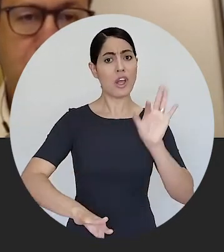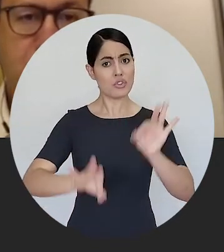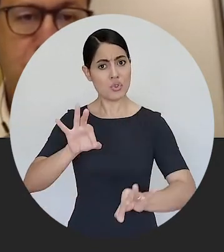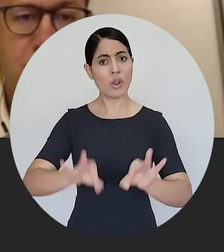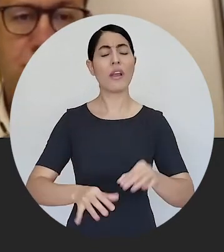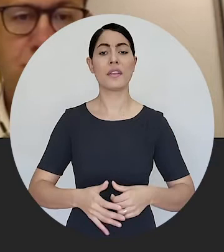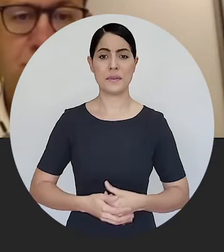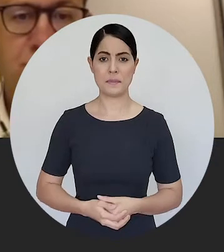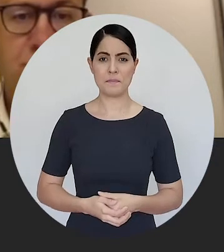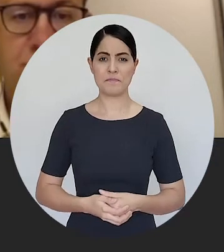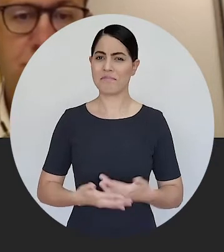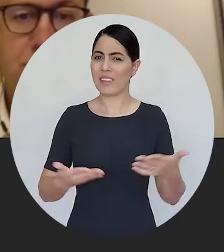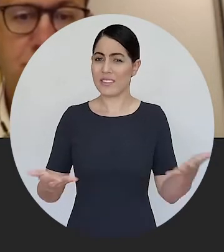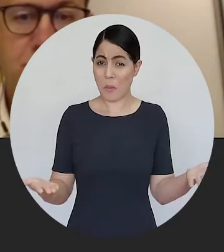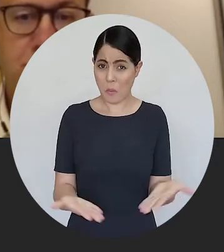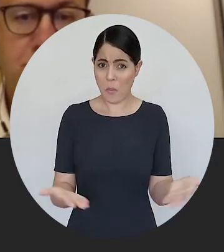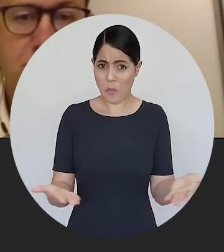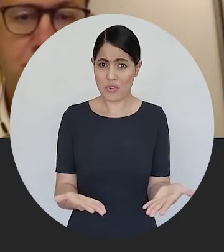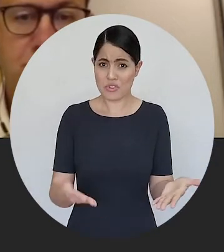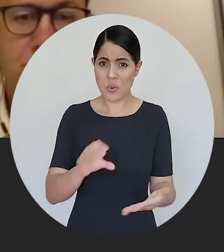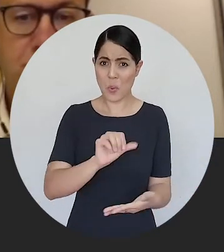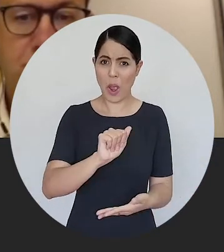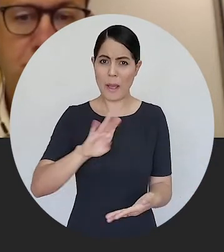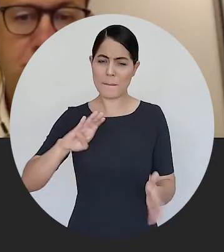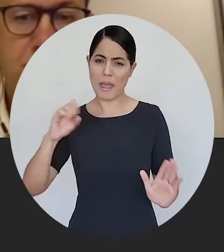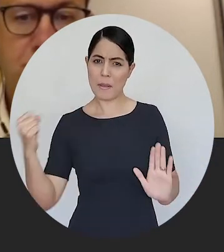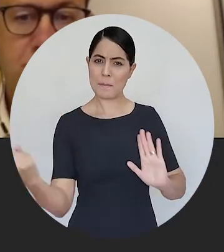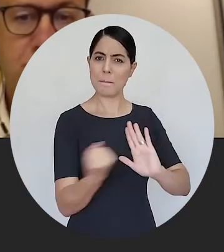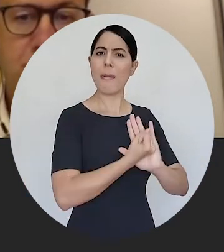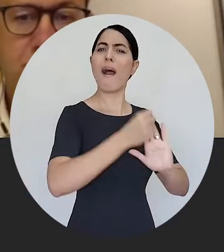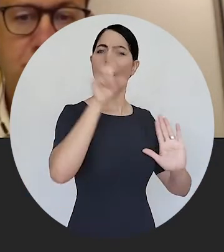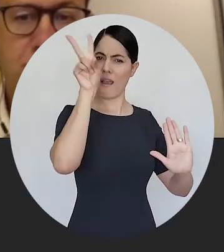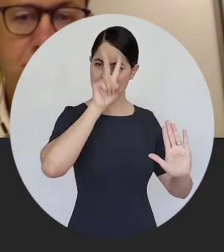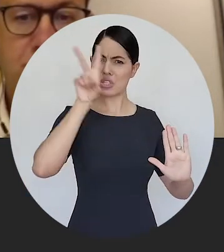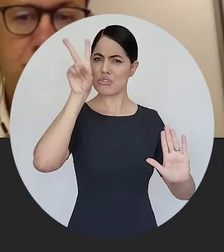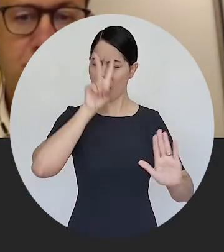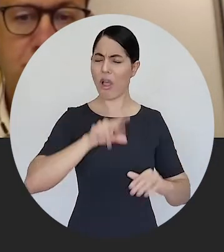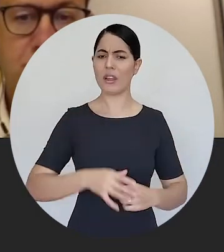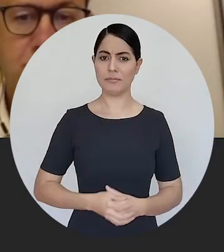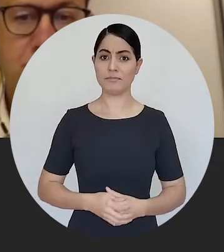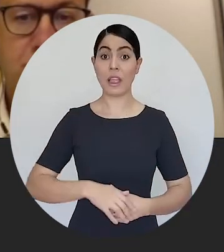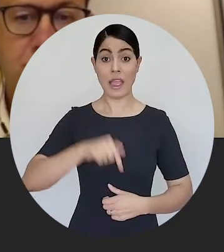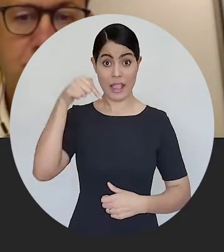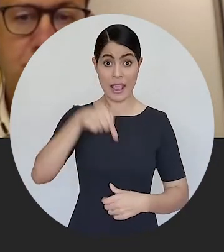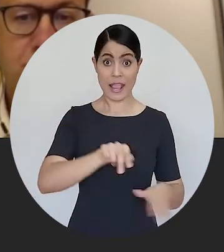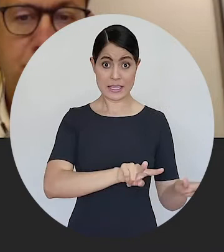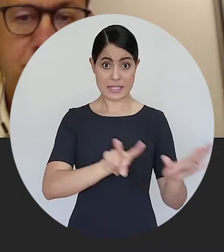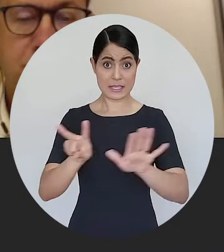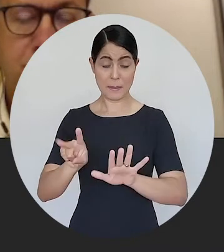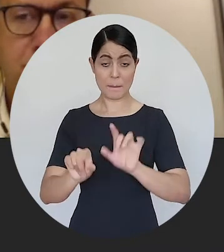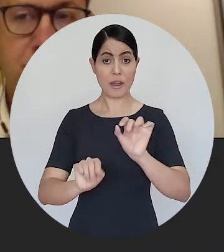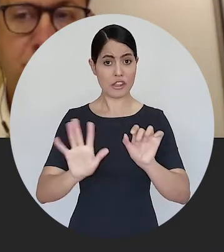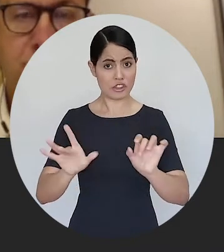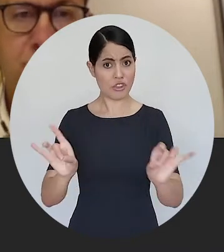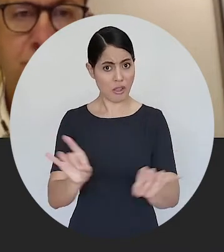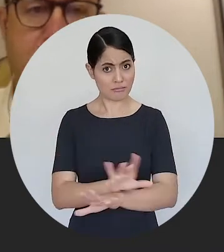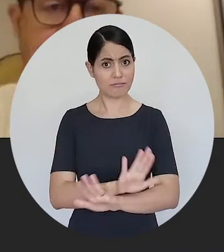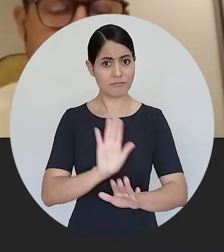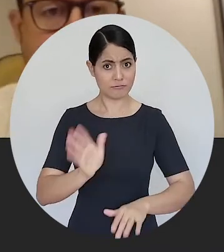de mobilização da Ordem é uma capacidade histórica. Nós estamos a encerrar esta